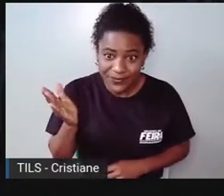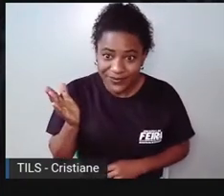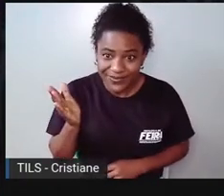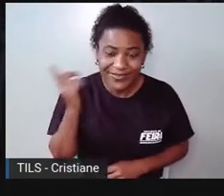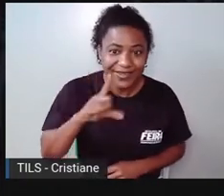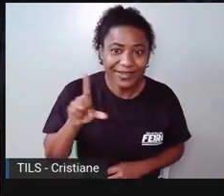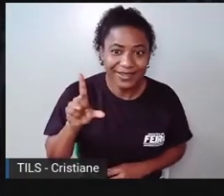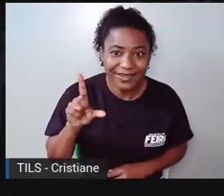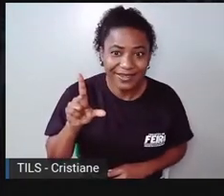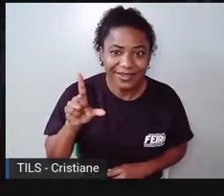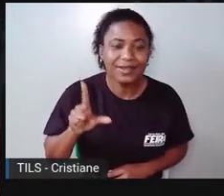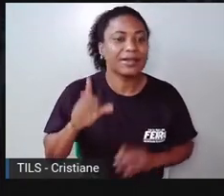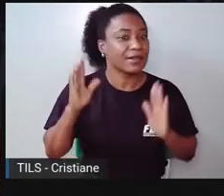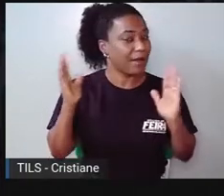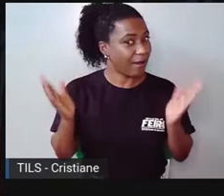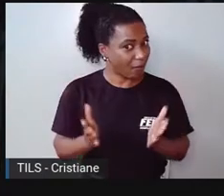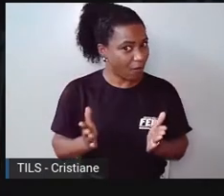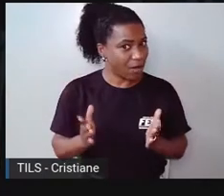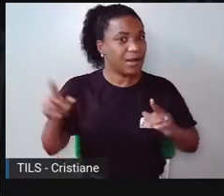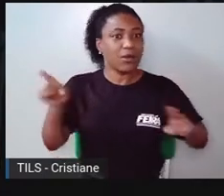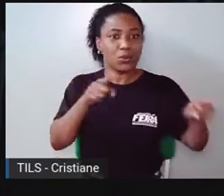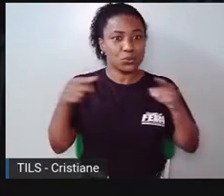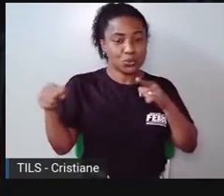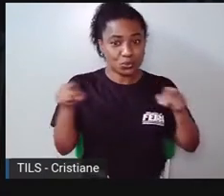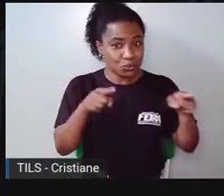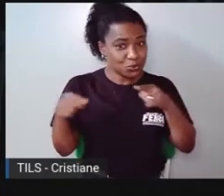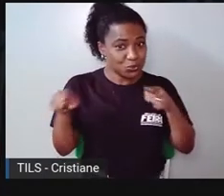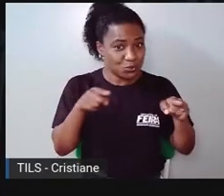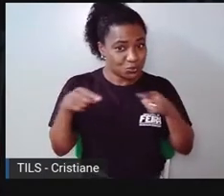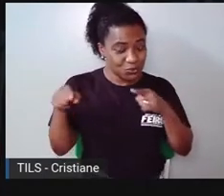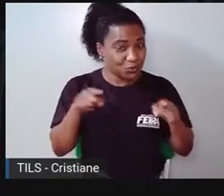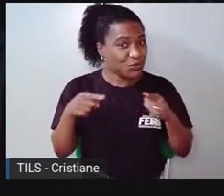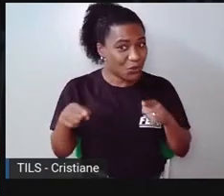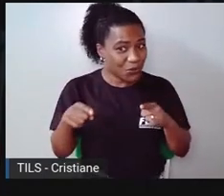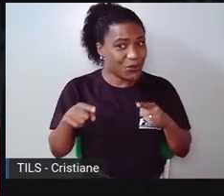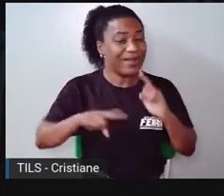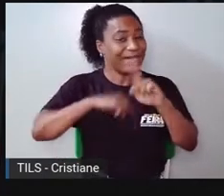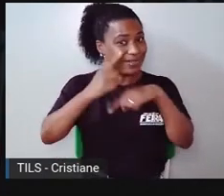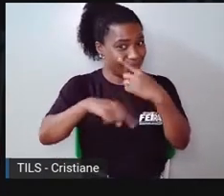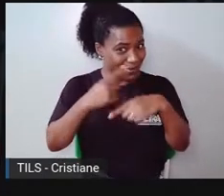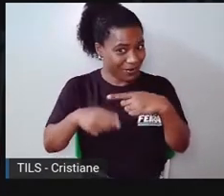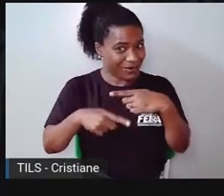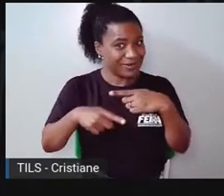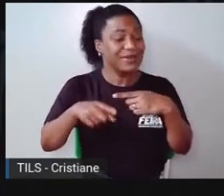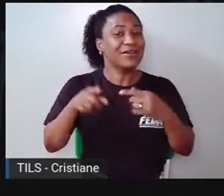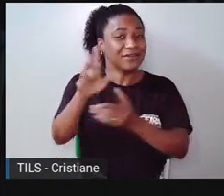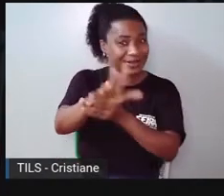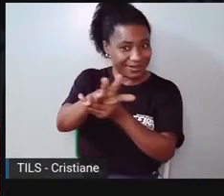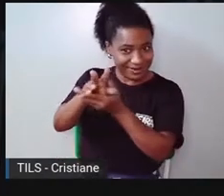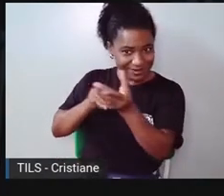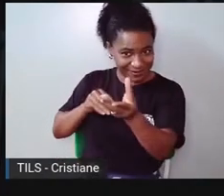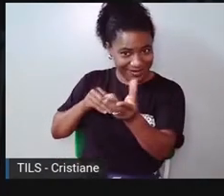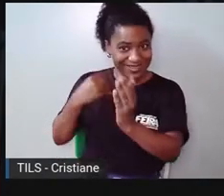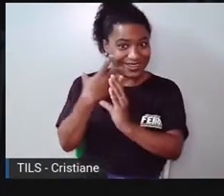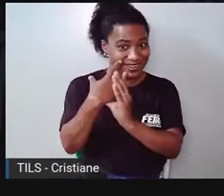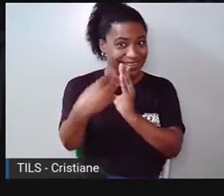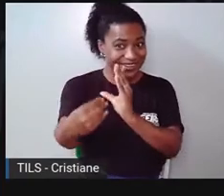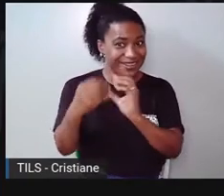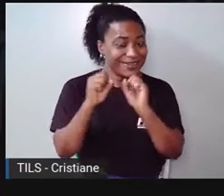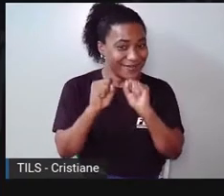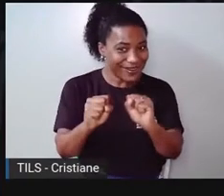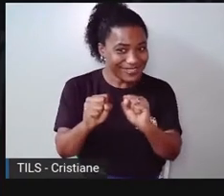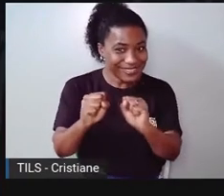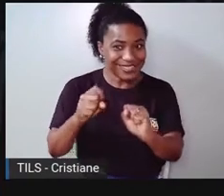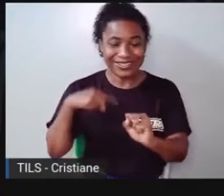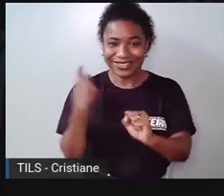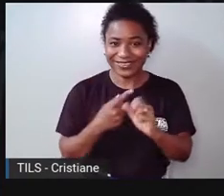Meninada, a gente vai soltar o som e vocês vão fazer daí, a gente vai fazer daqui e todo mundo vai dançar o